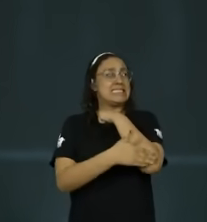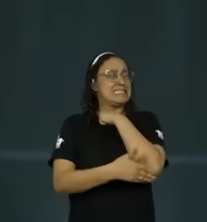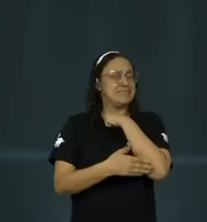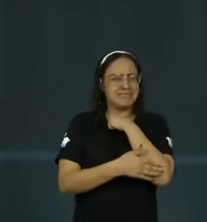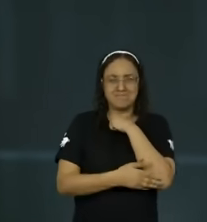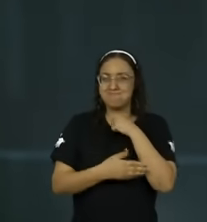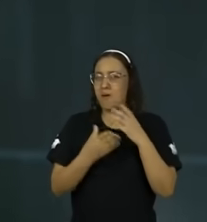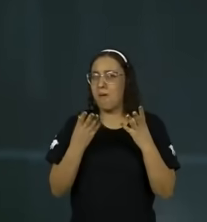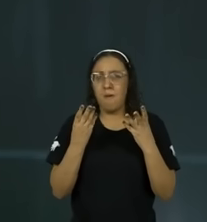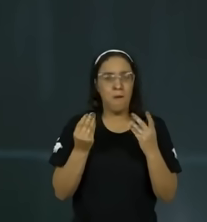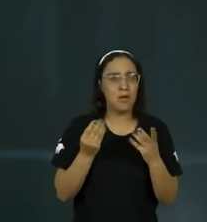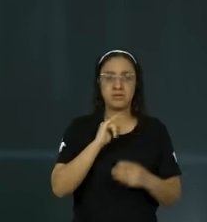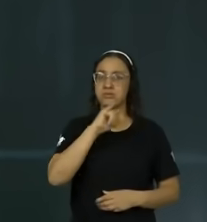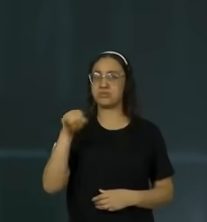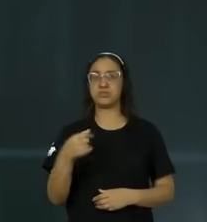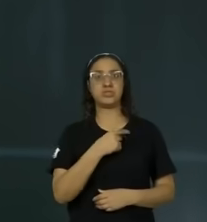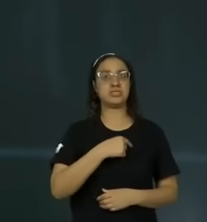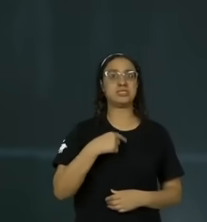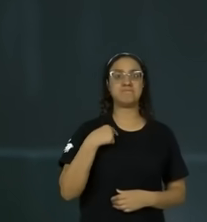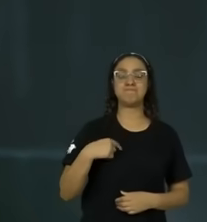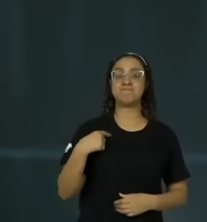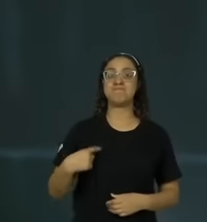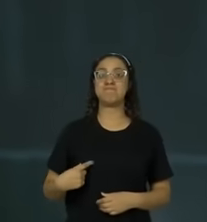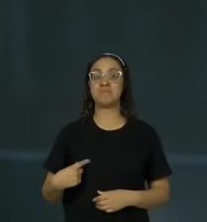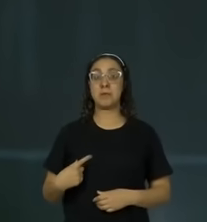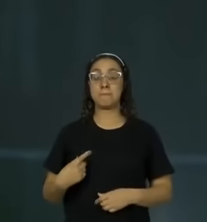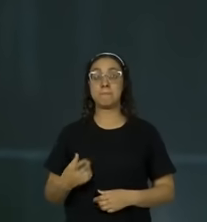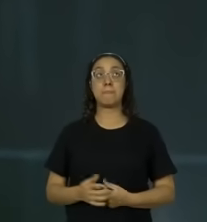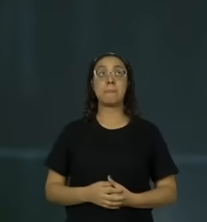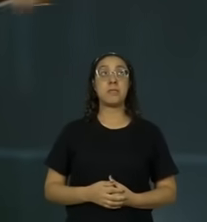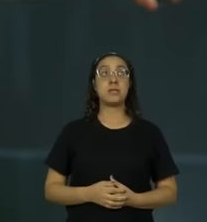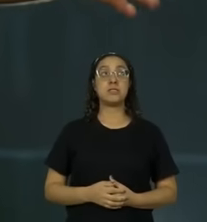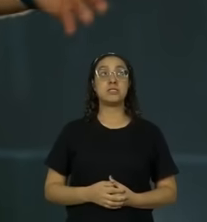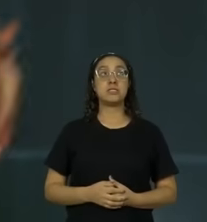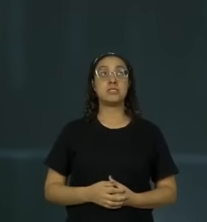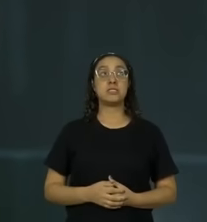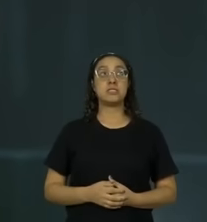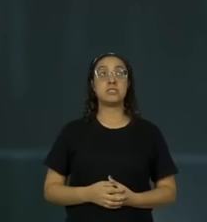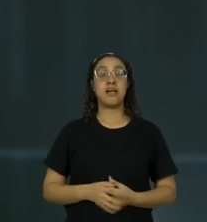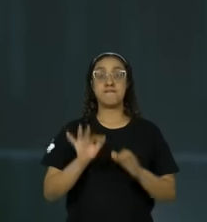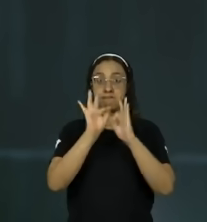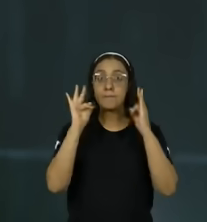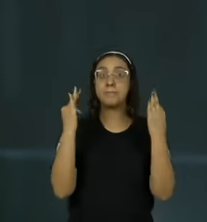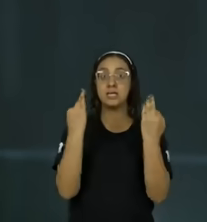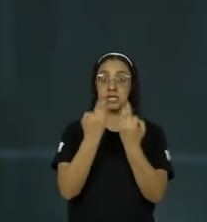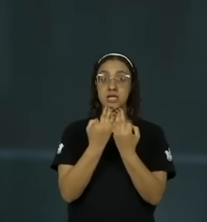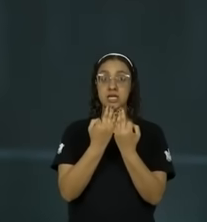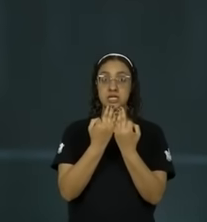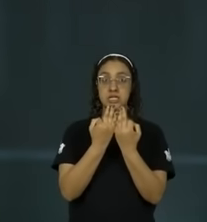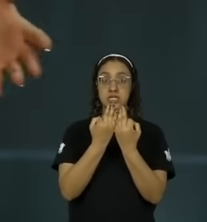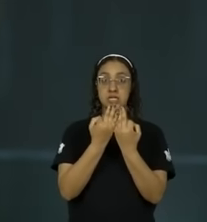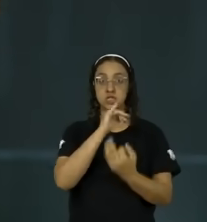traem. E nesse momento a família de José, em Gênesis 45, está completamente destruída. Eles estão